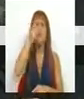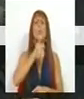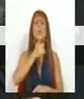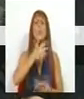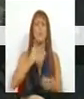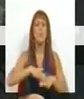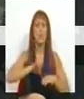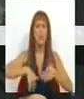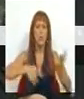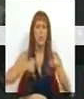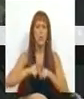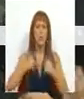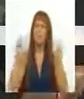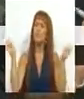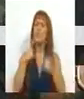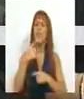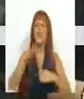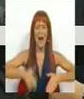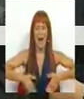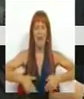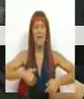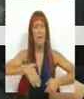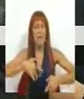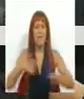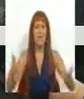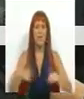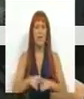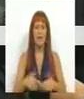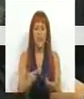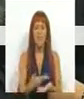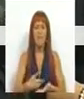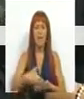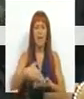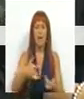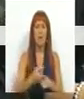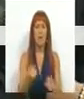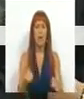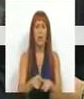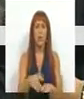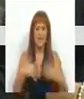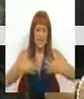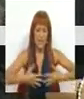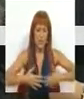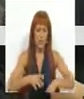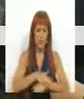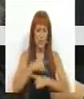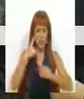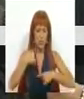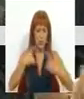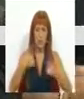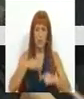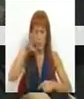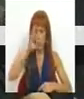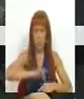fazer relativamente ao anúncio de greve que está neste momento em cima da mesa, porque os sindicatos da administração pública